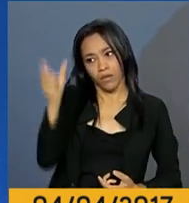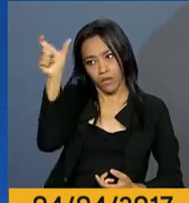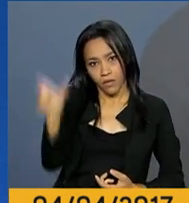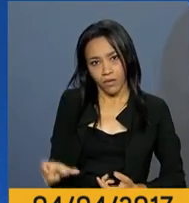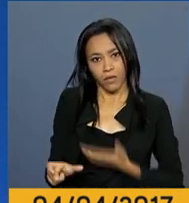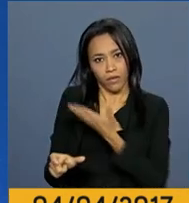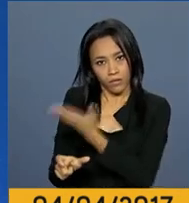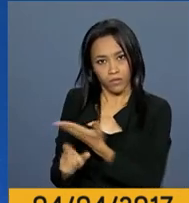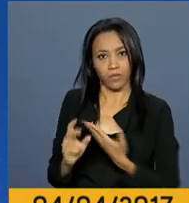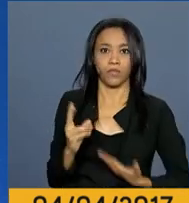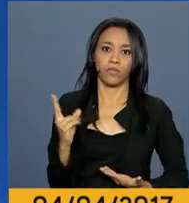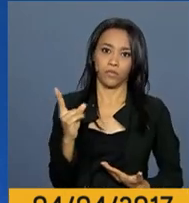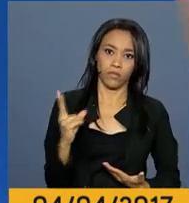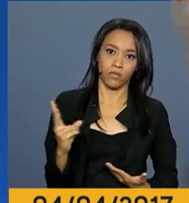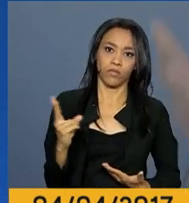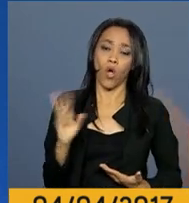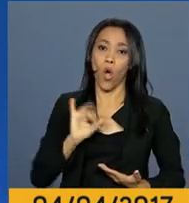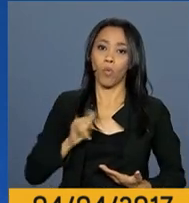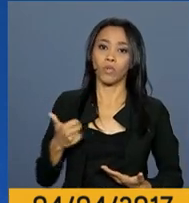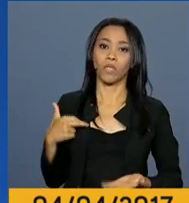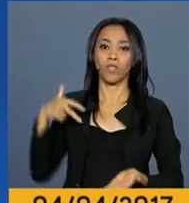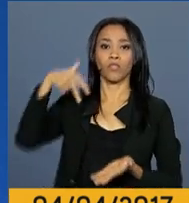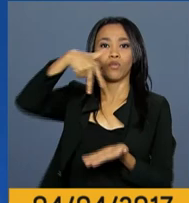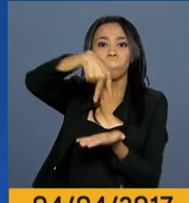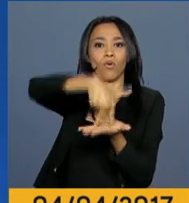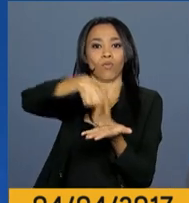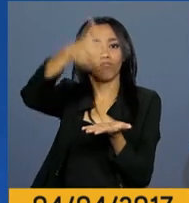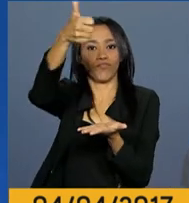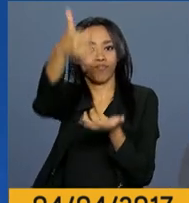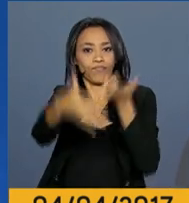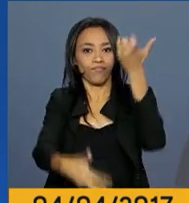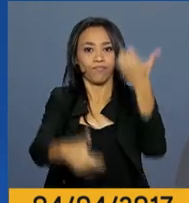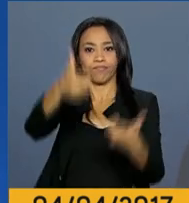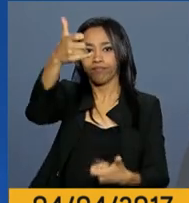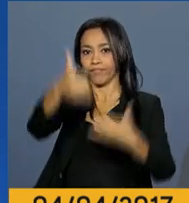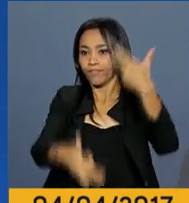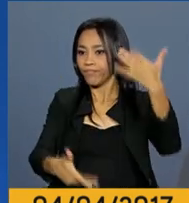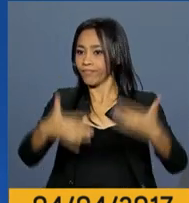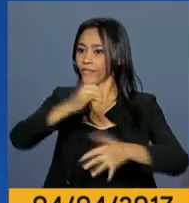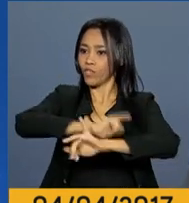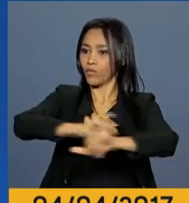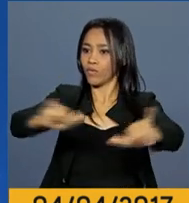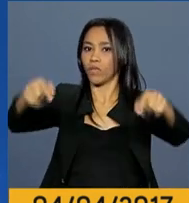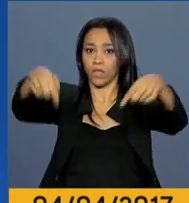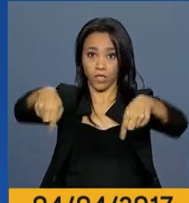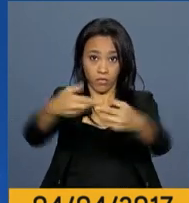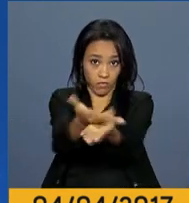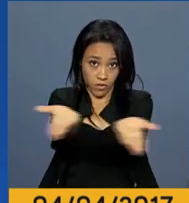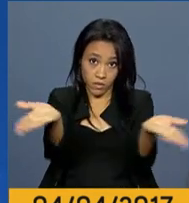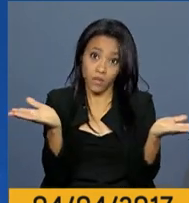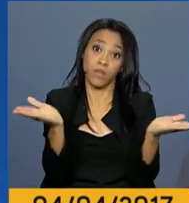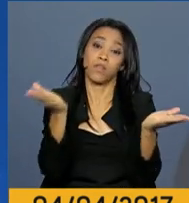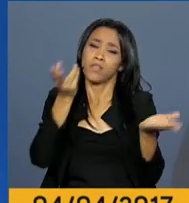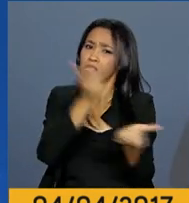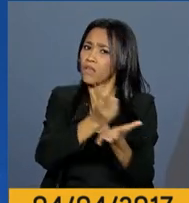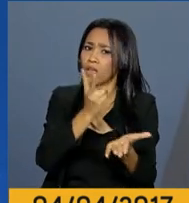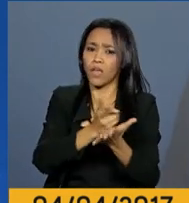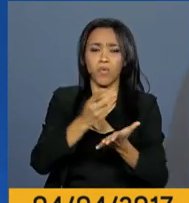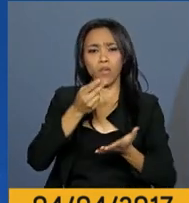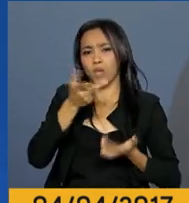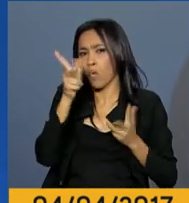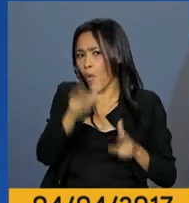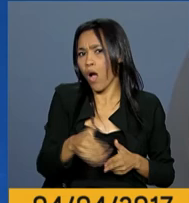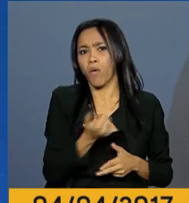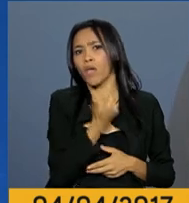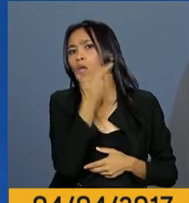ao doutor Brandão novamente por esta oportunidade que eu estou tendo de me dirigir aos senhores e às senhoras, como tenho feito em várias